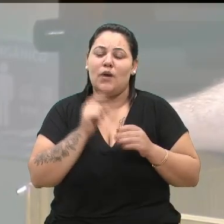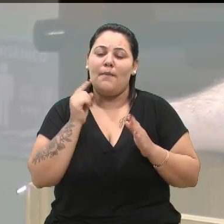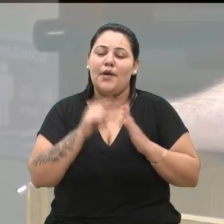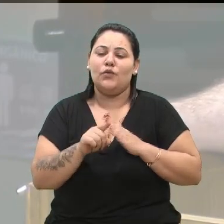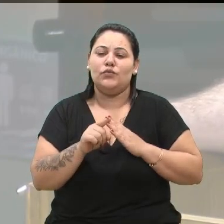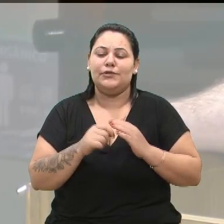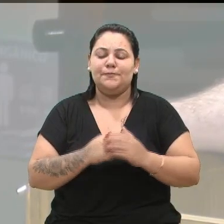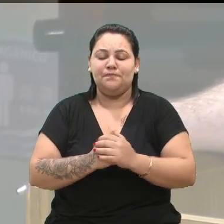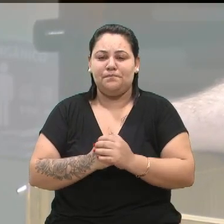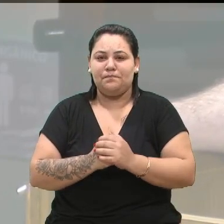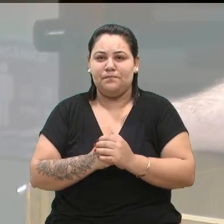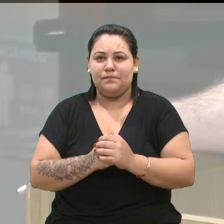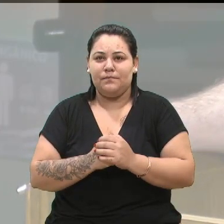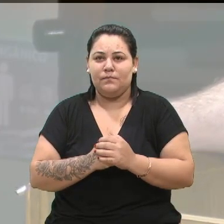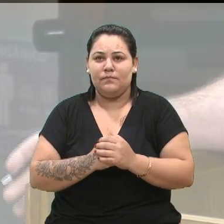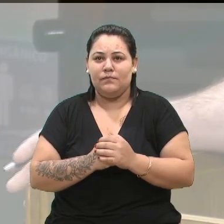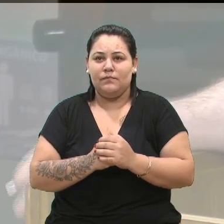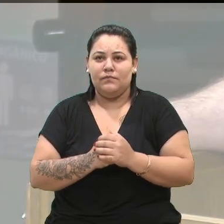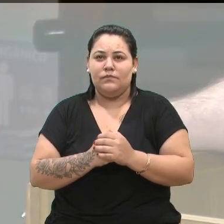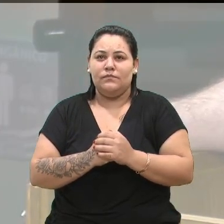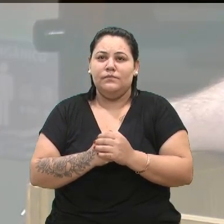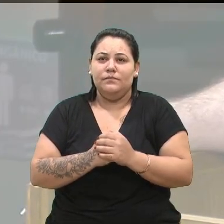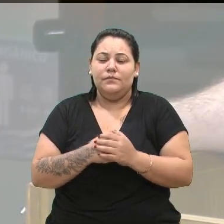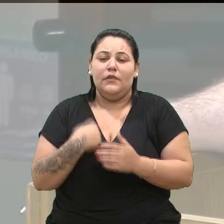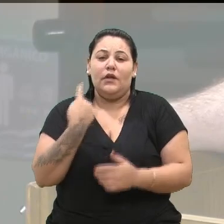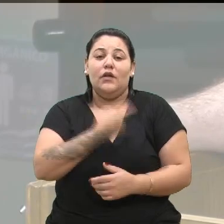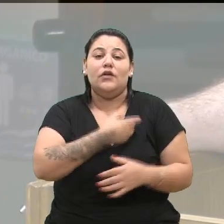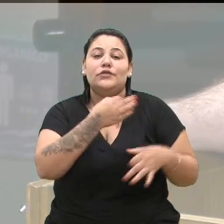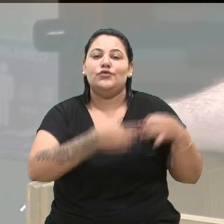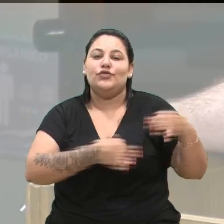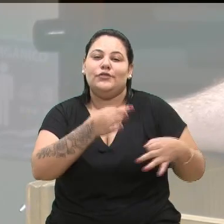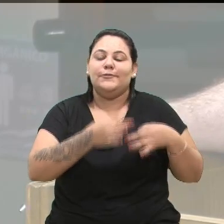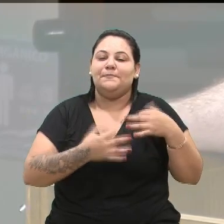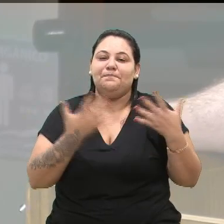questionamento. E a nossa justiça?